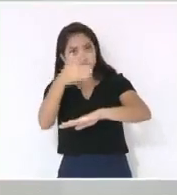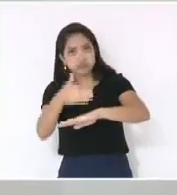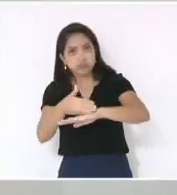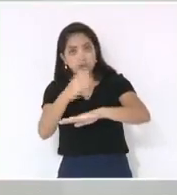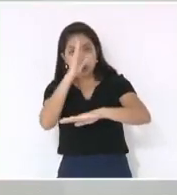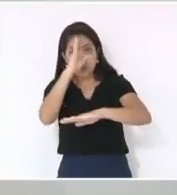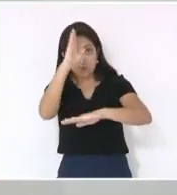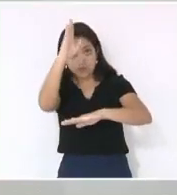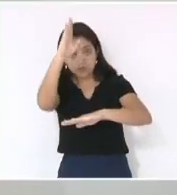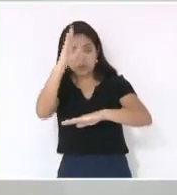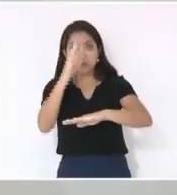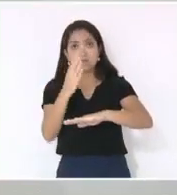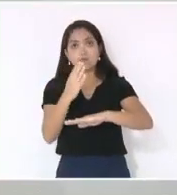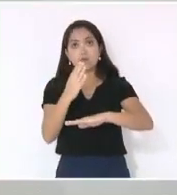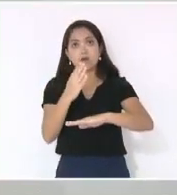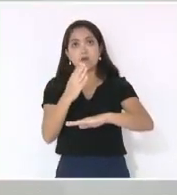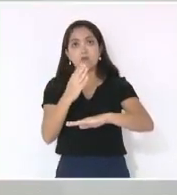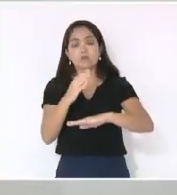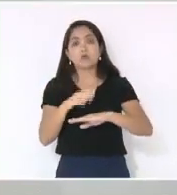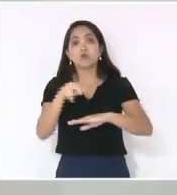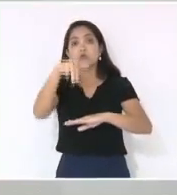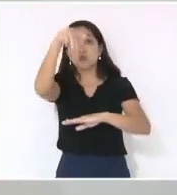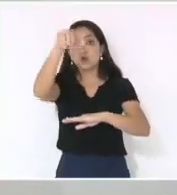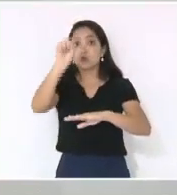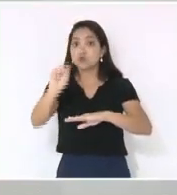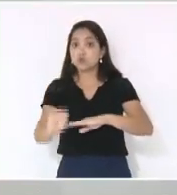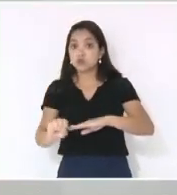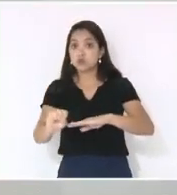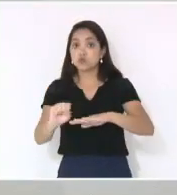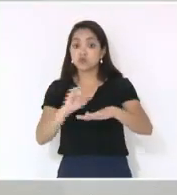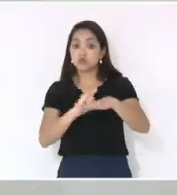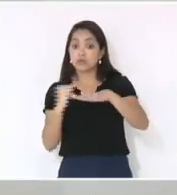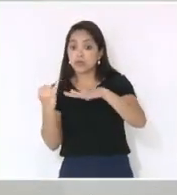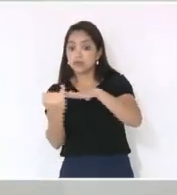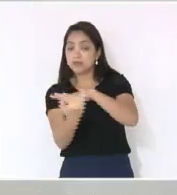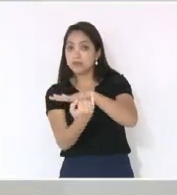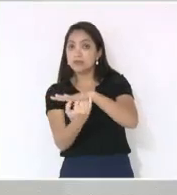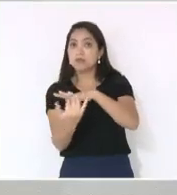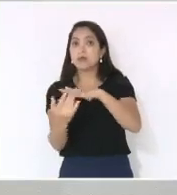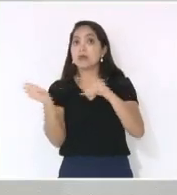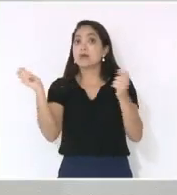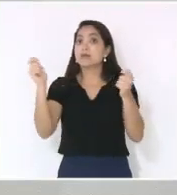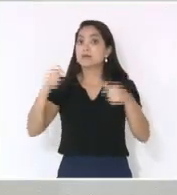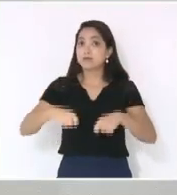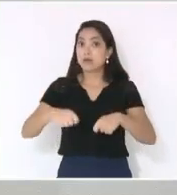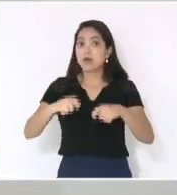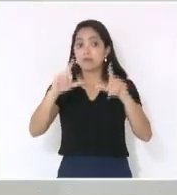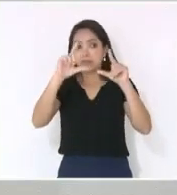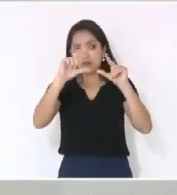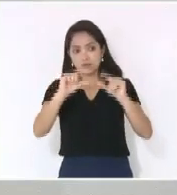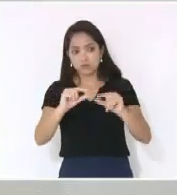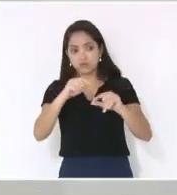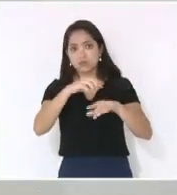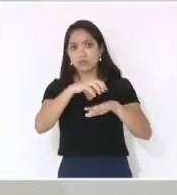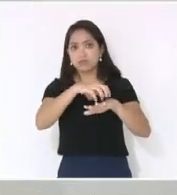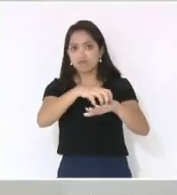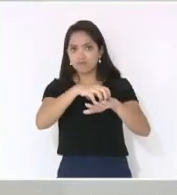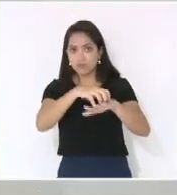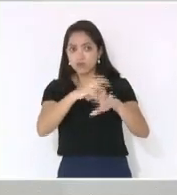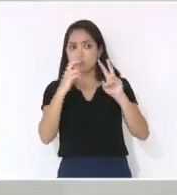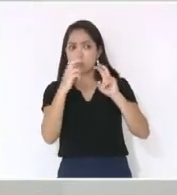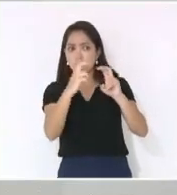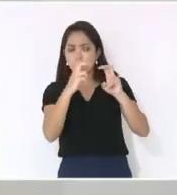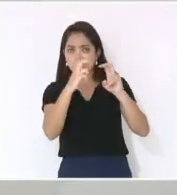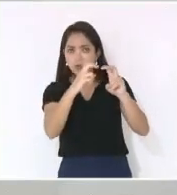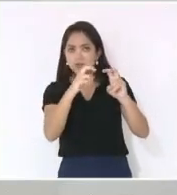principal, do norte e do sul da ilha, poderá reduzir o número de ônibus trafegando